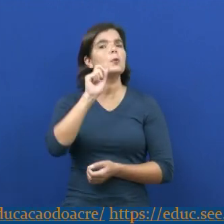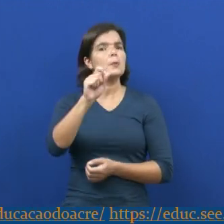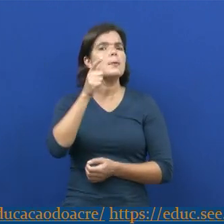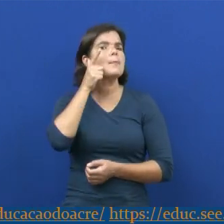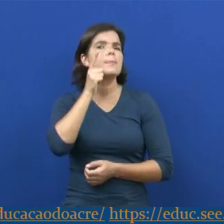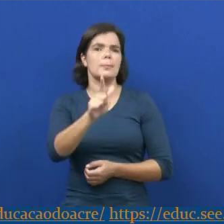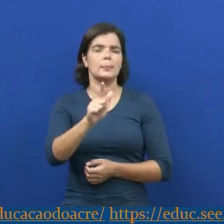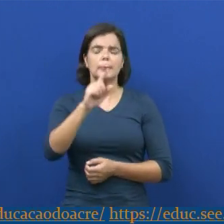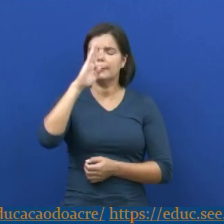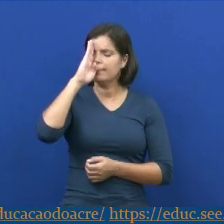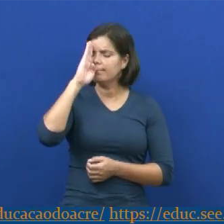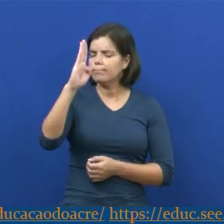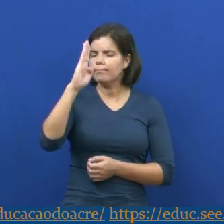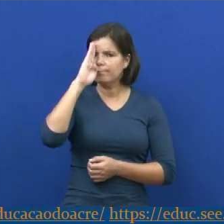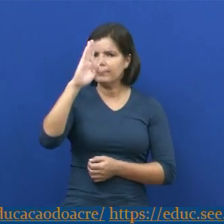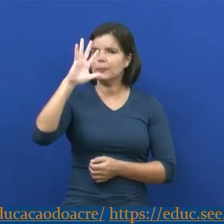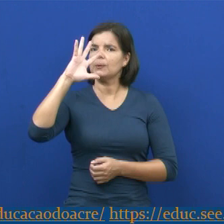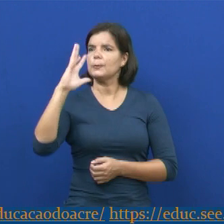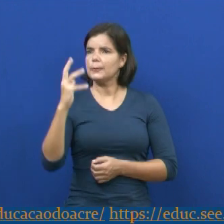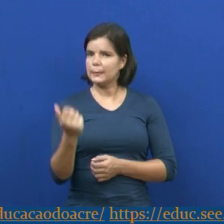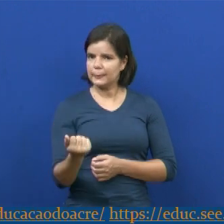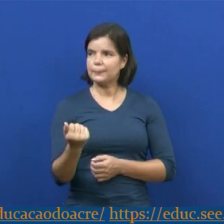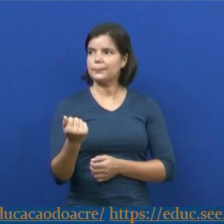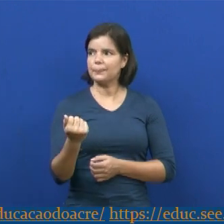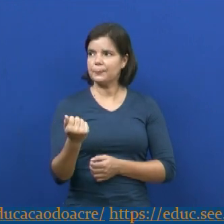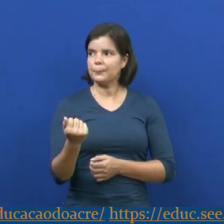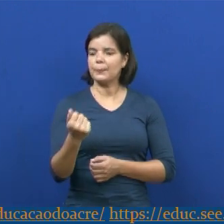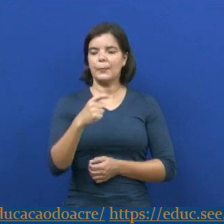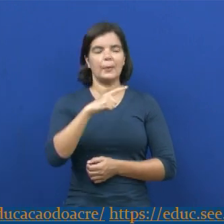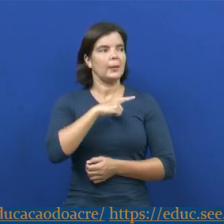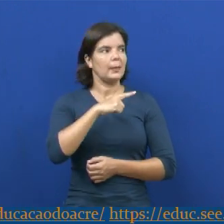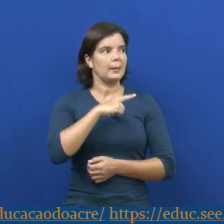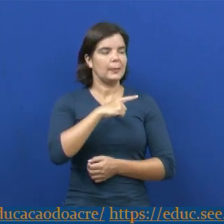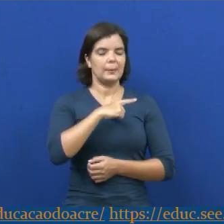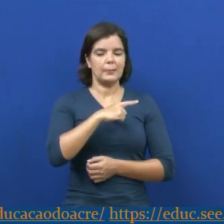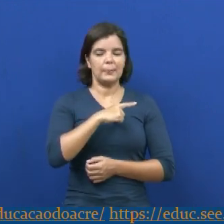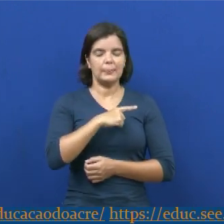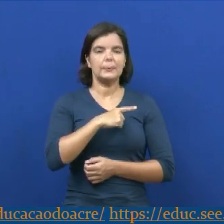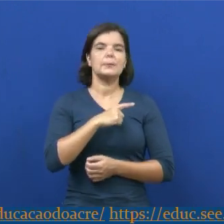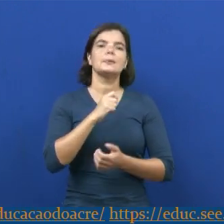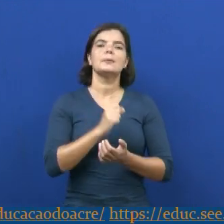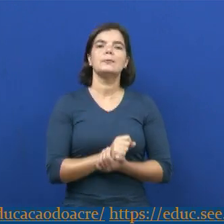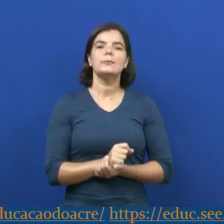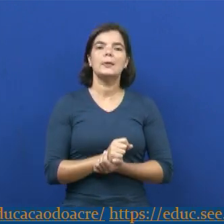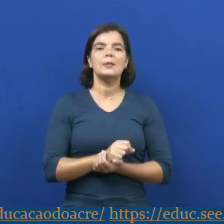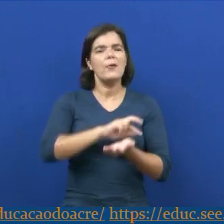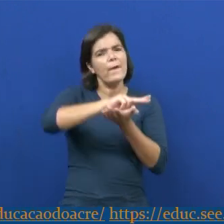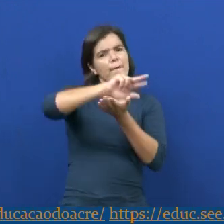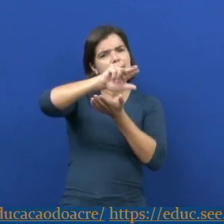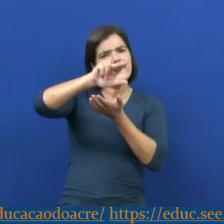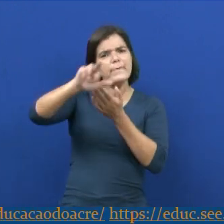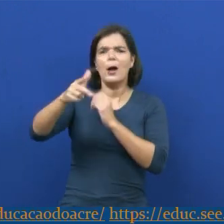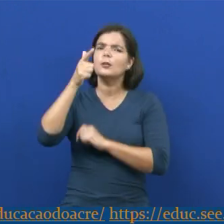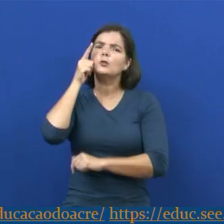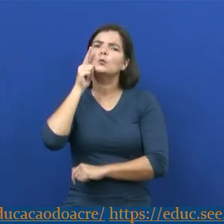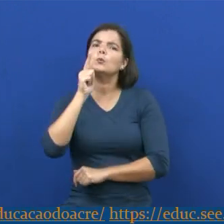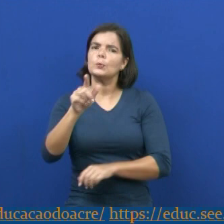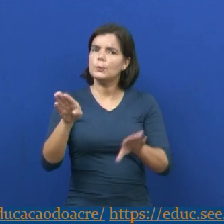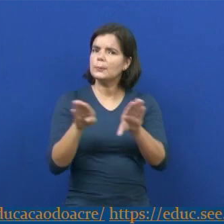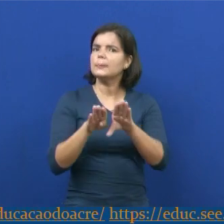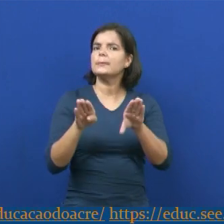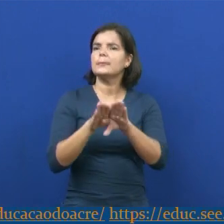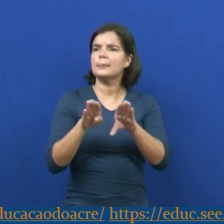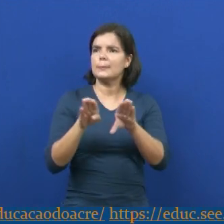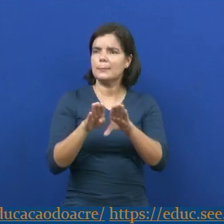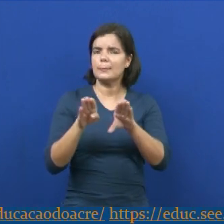conquistou, principalmente na África, né? Nós temos aí várias conquistas e